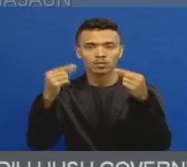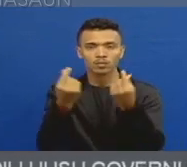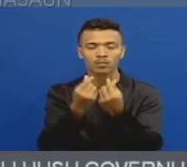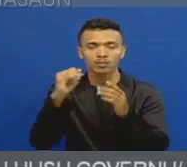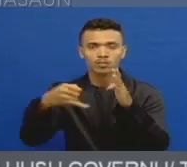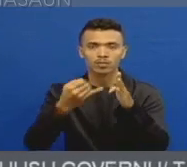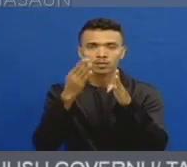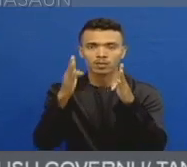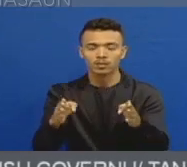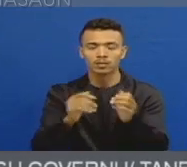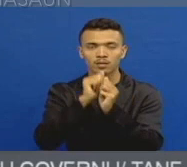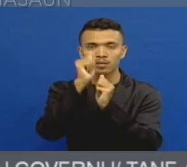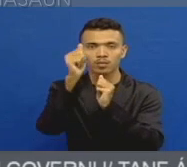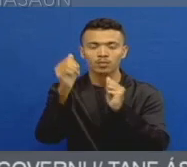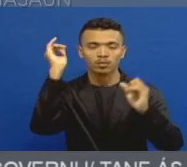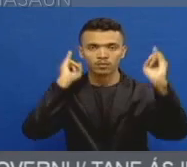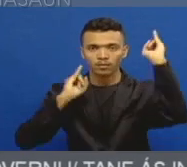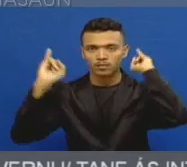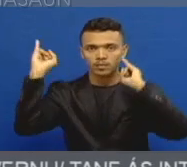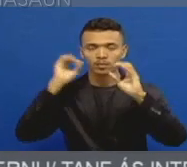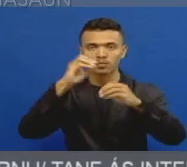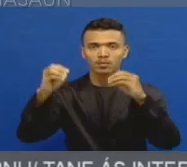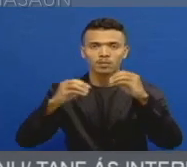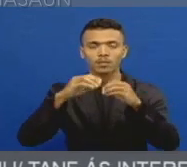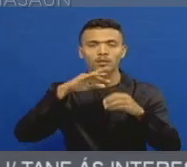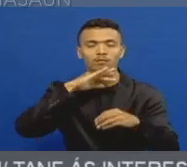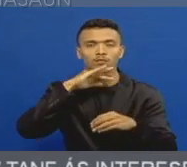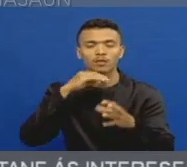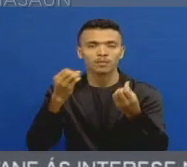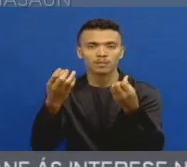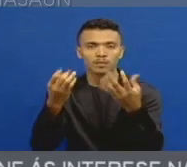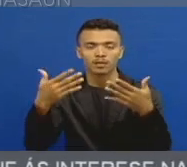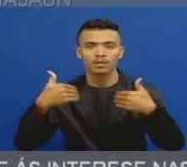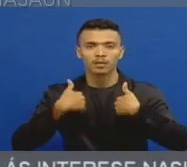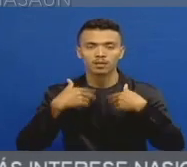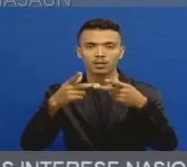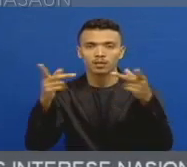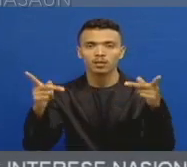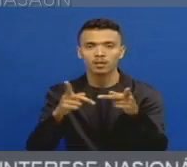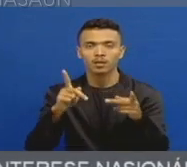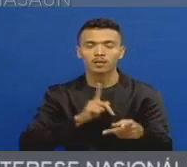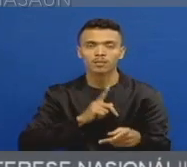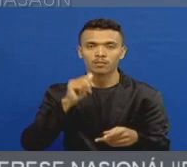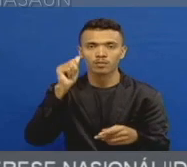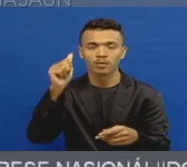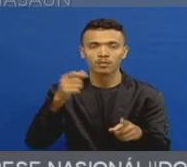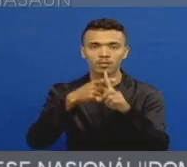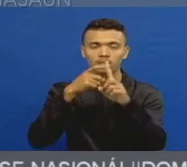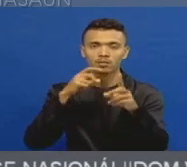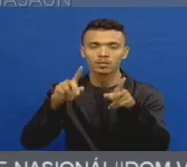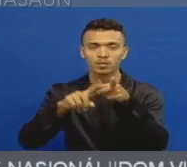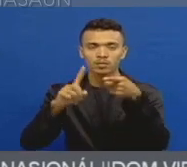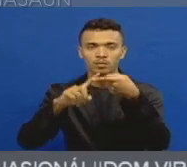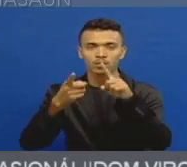jornalista RTL AP, autu relato informação, kona balixo, nebenak lekar iha área Kampun Alor, husi